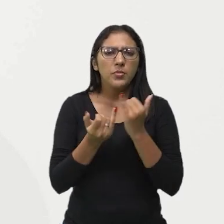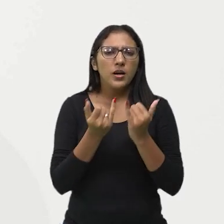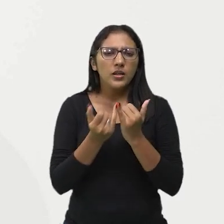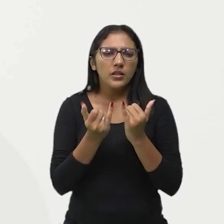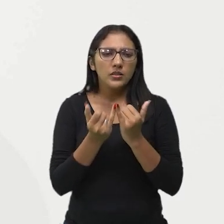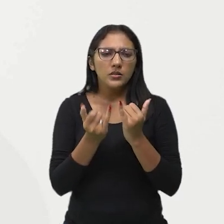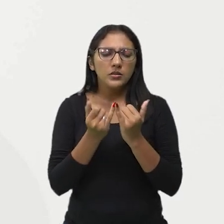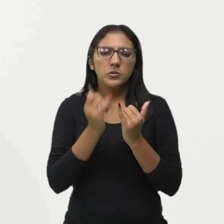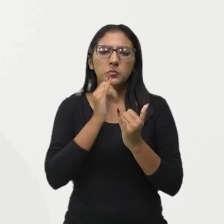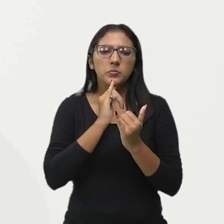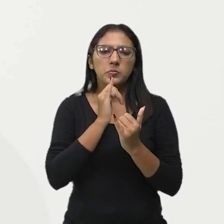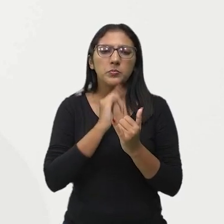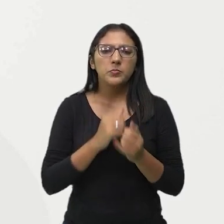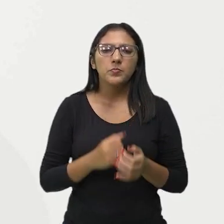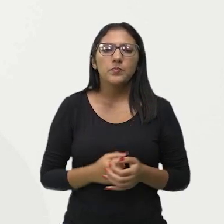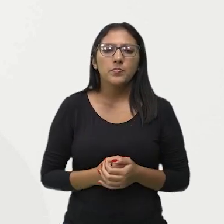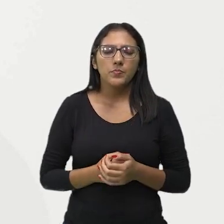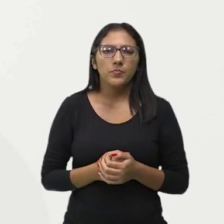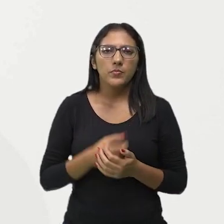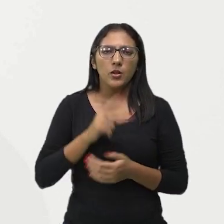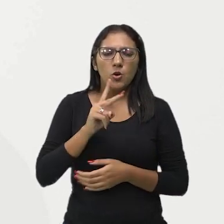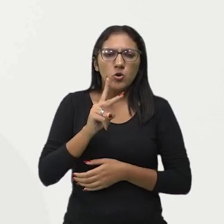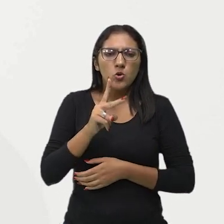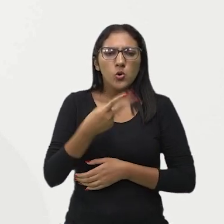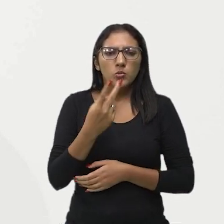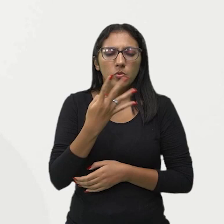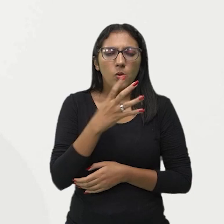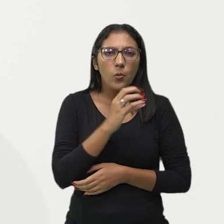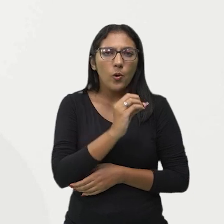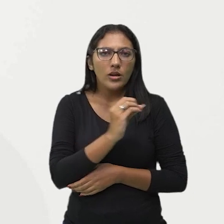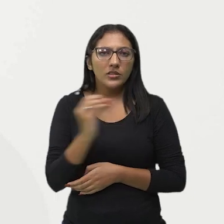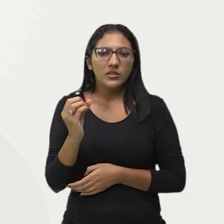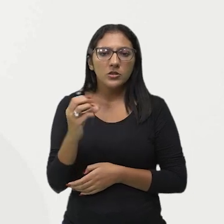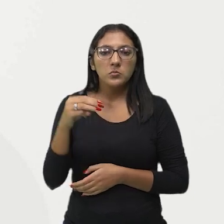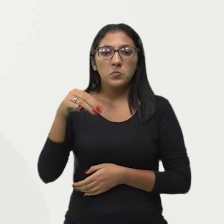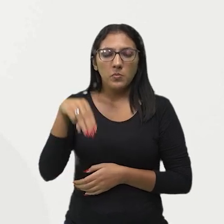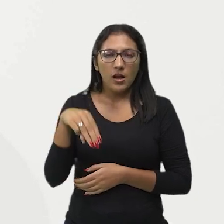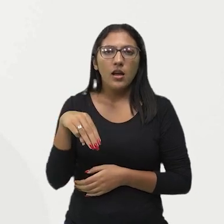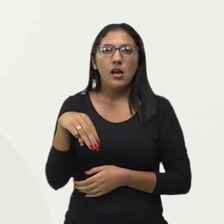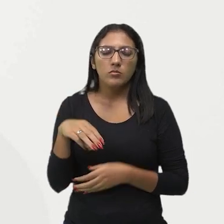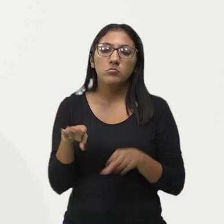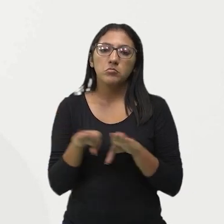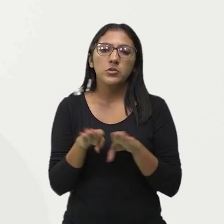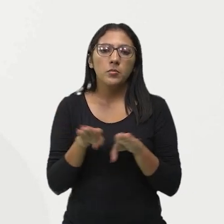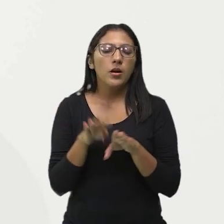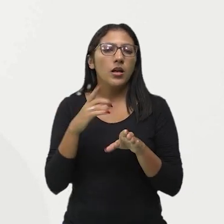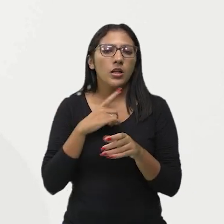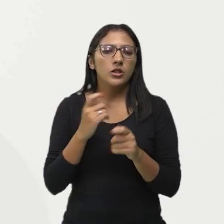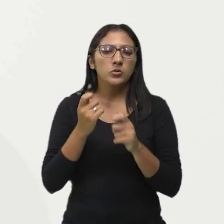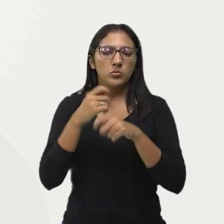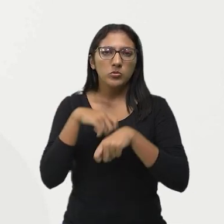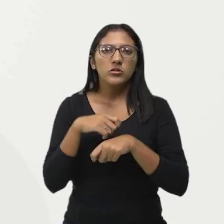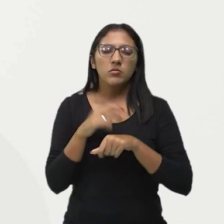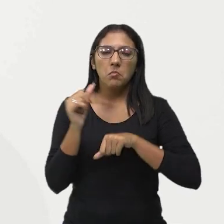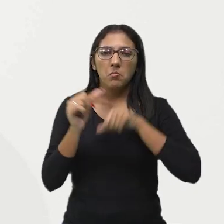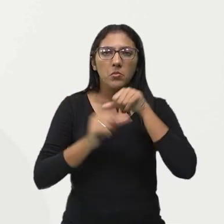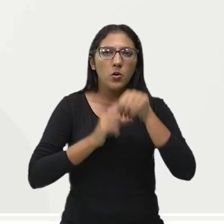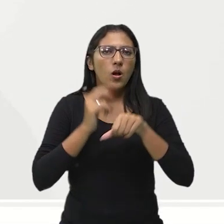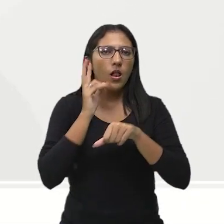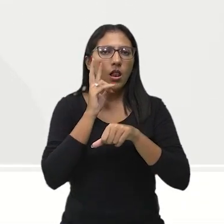2.400 metros também, né? Você já aprendeu isso aqui de fazer transformações de medidas, tá legal? Bora continuar aqui o nosso